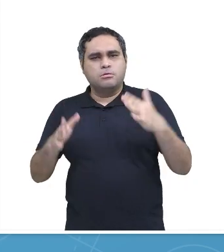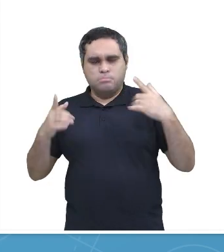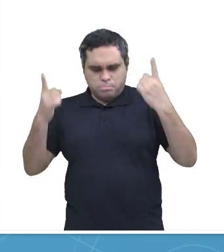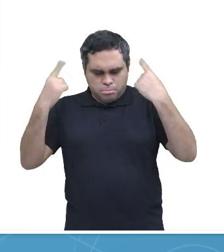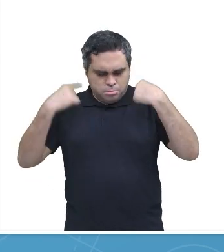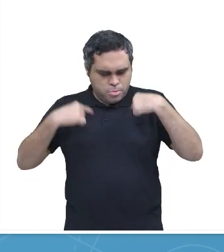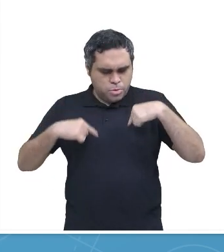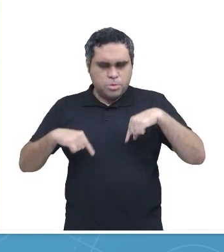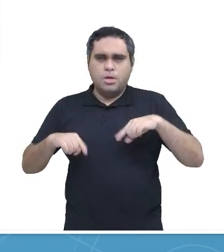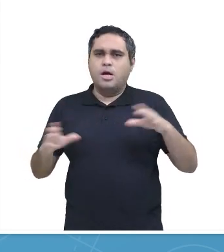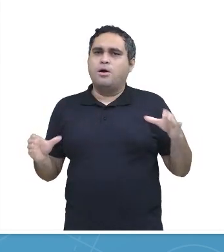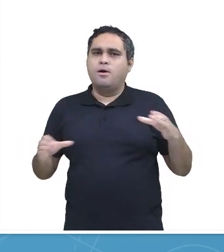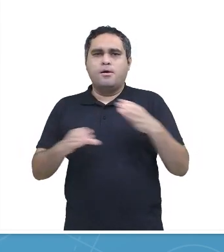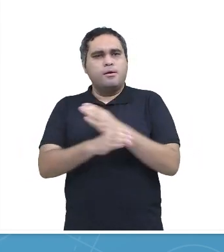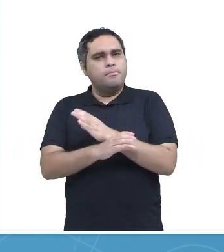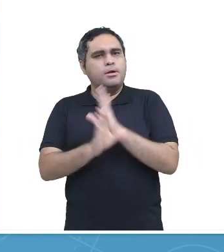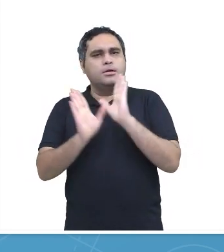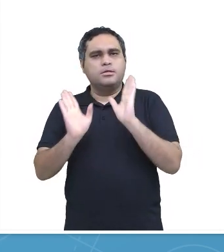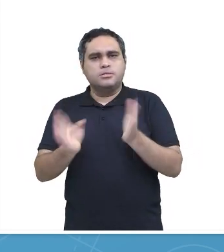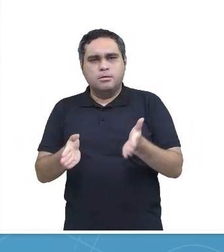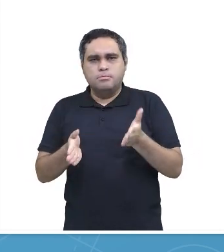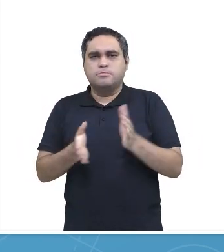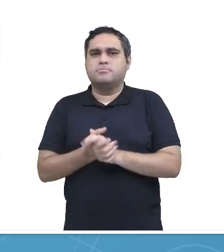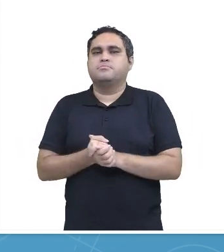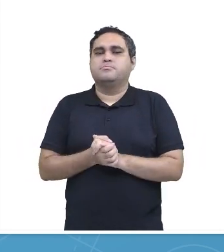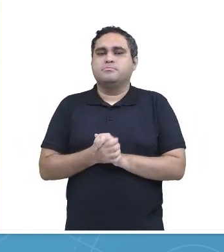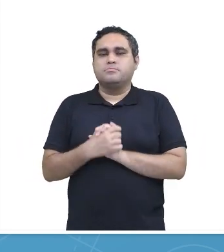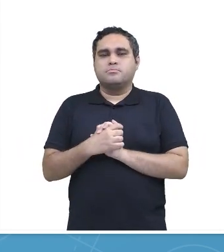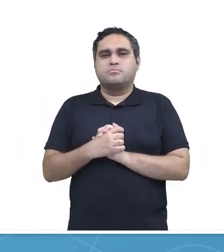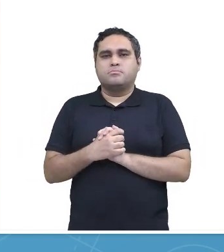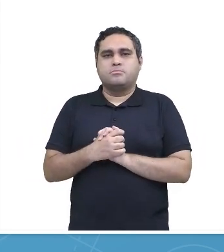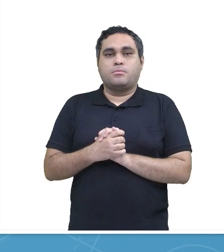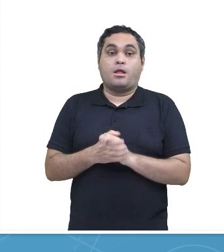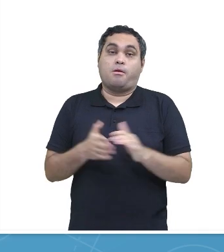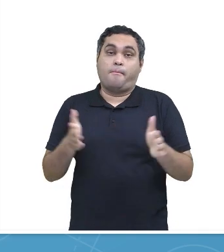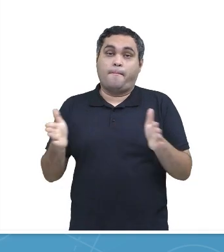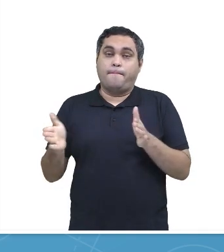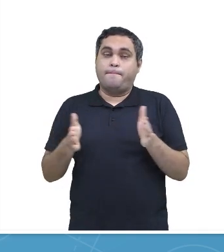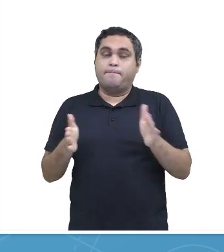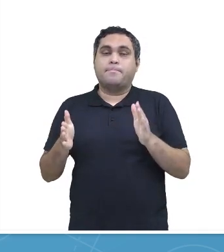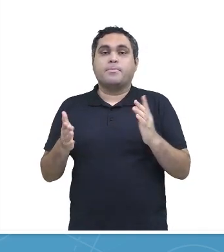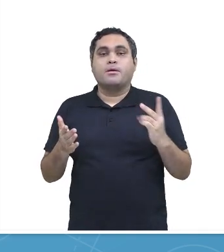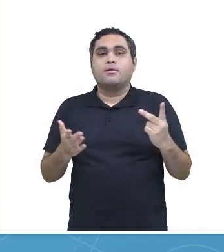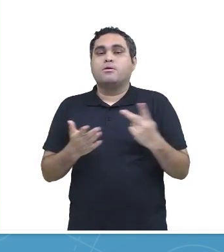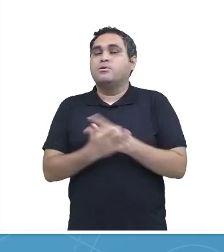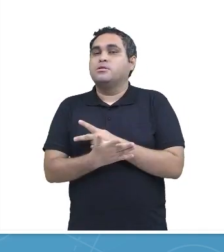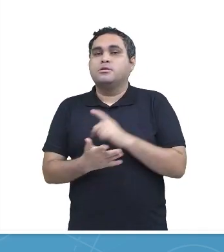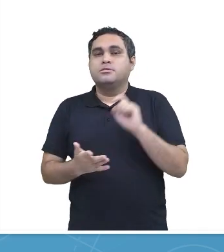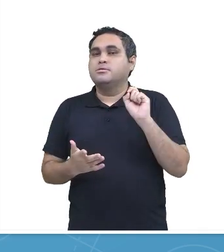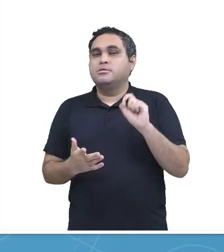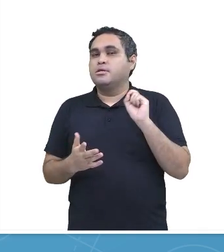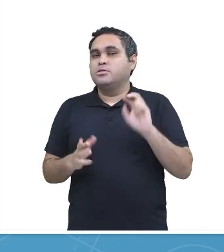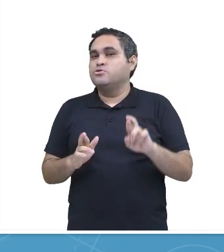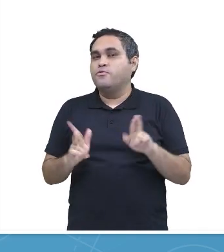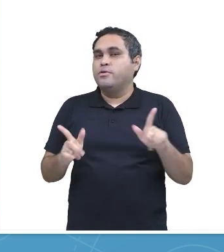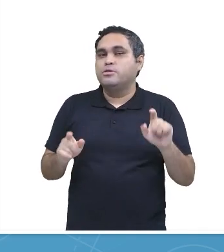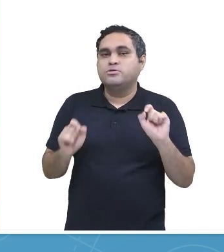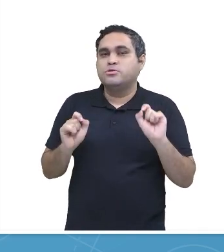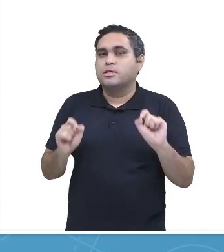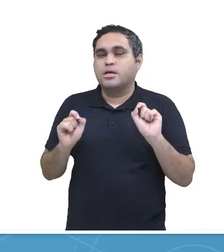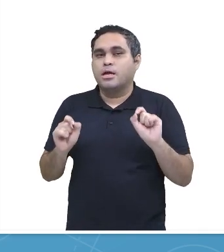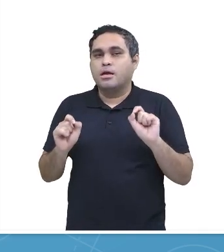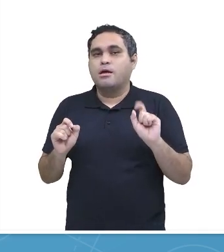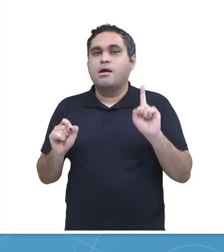se encerrou por volta dessa idade. E aí, então, o que acontece apenas na questão corporal do adulto